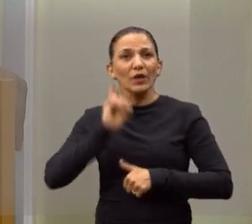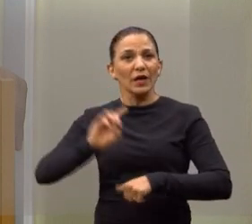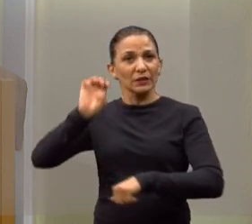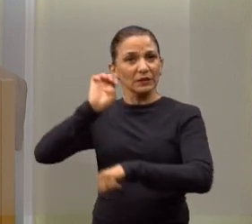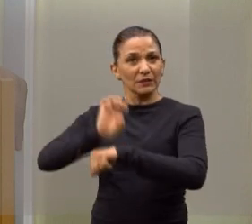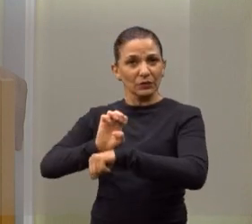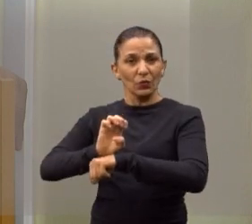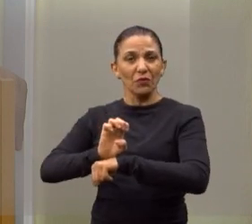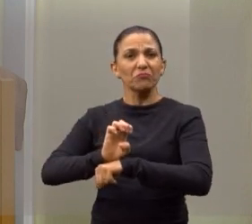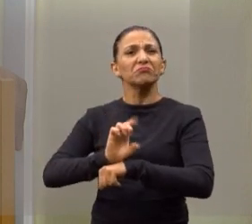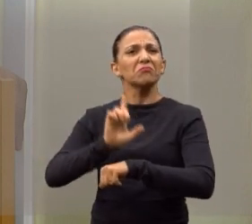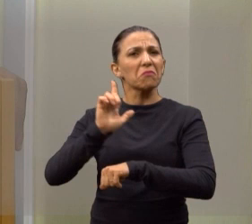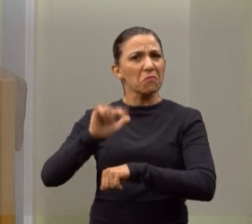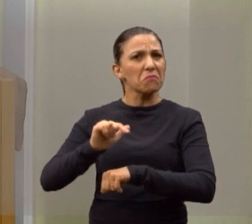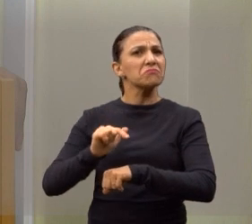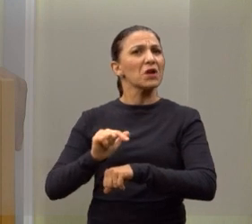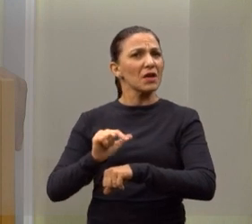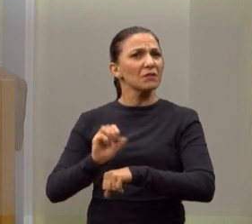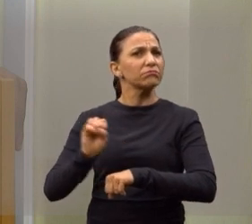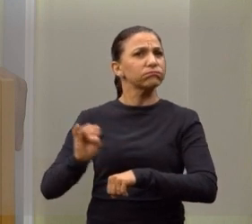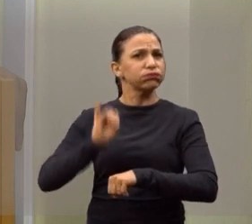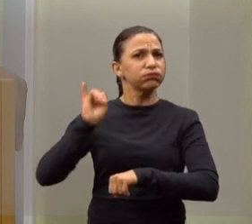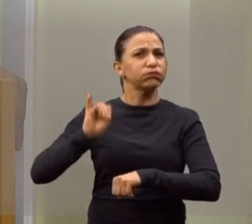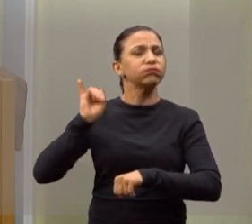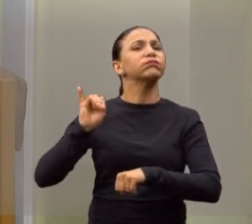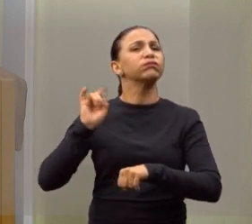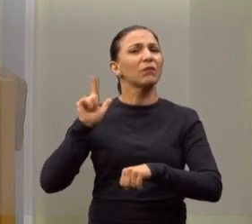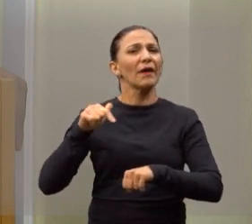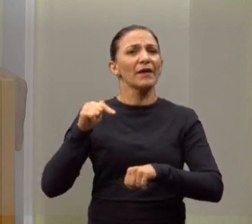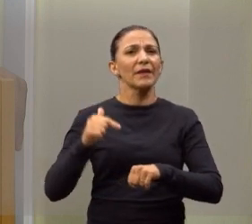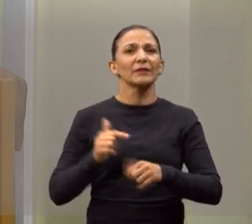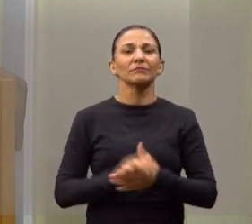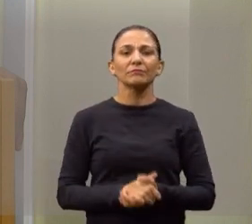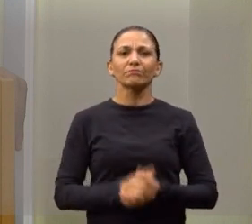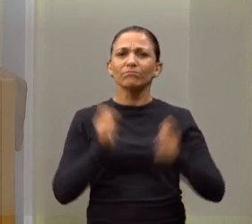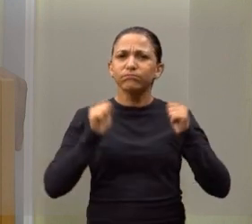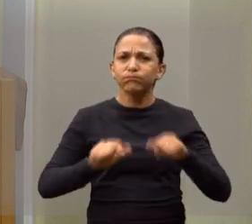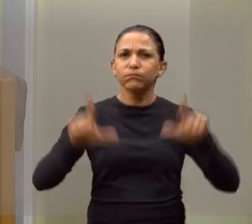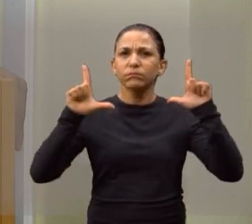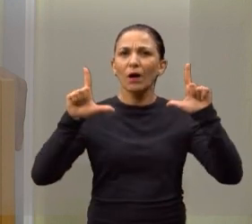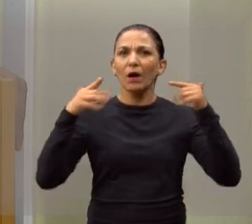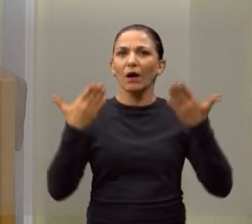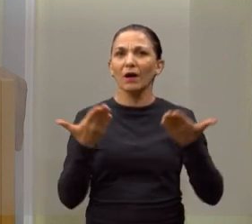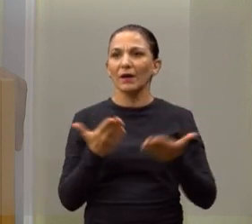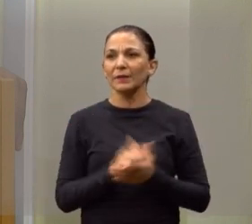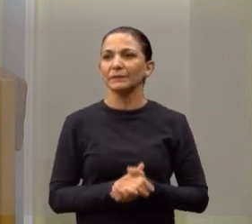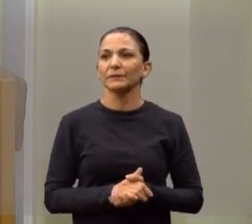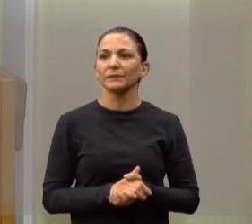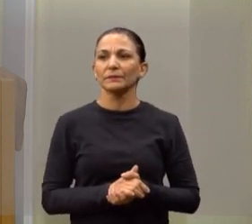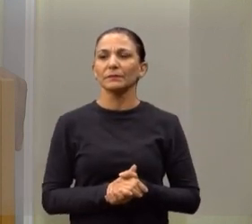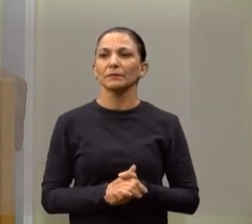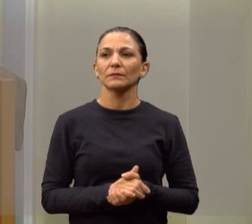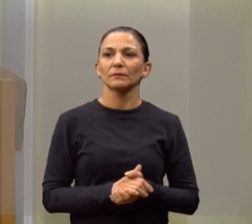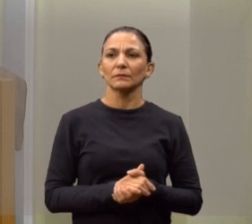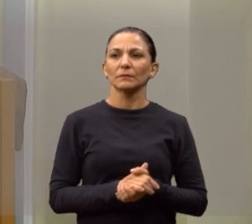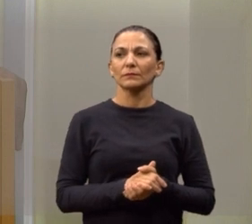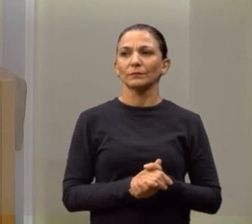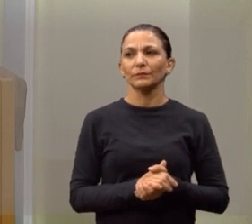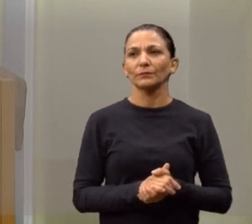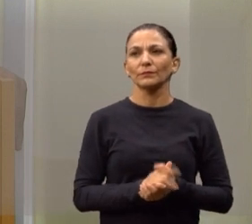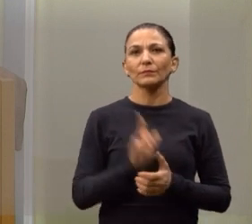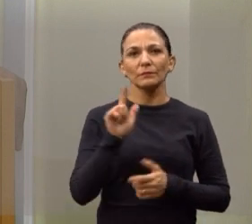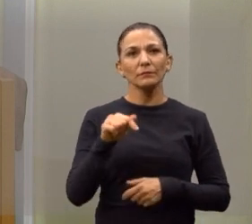não é pouca coisa não eu operador Aloísio Boi é muita coisa é um